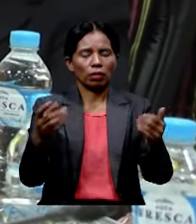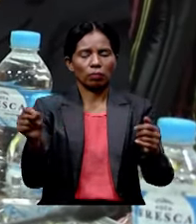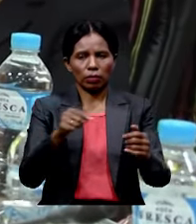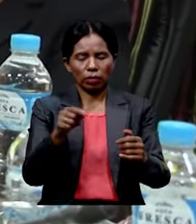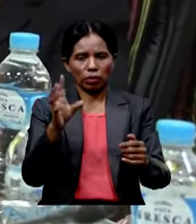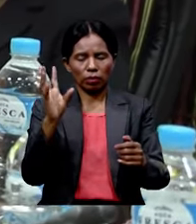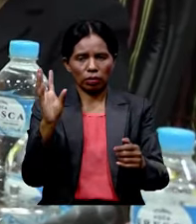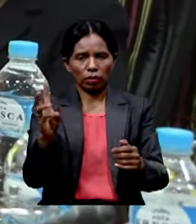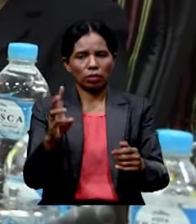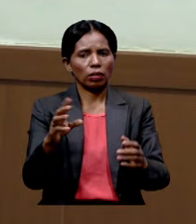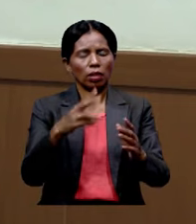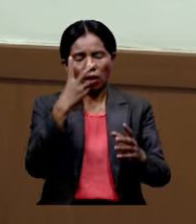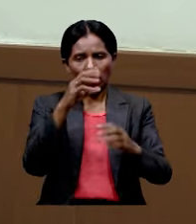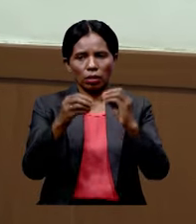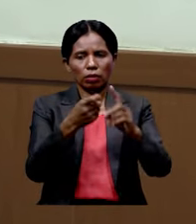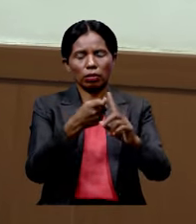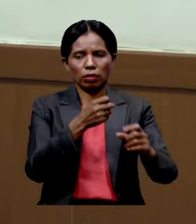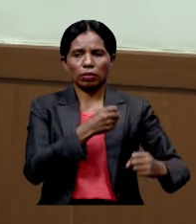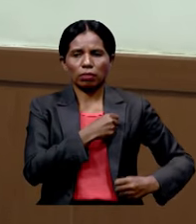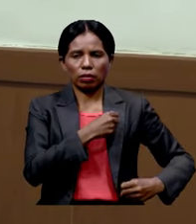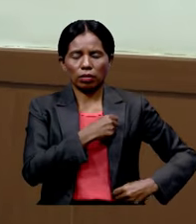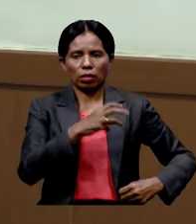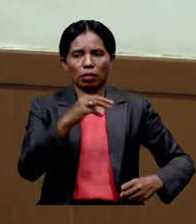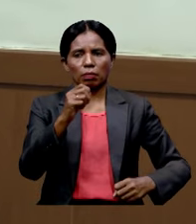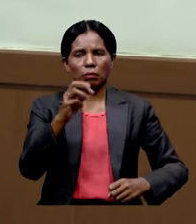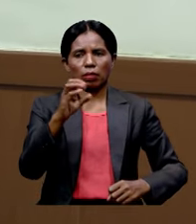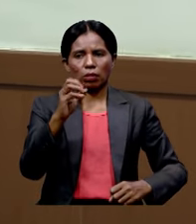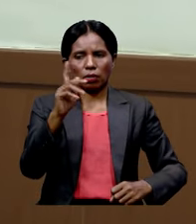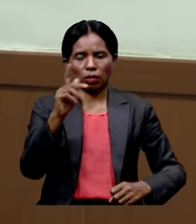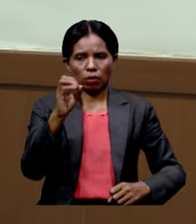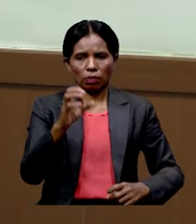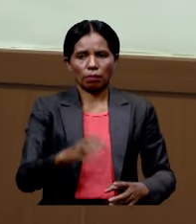no território controla husi militar Marroco. Romualdo Neves, Zemlu Santos, Ziemen.